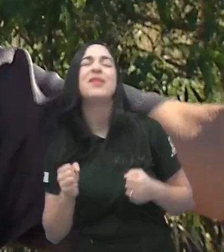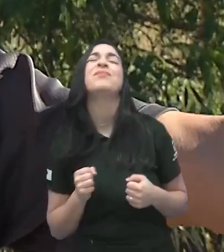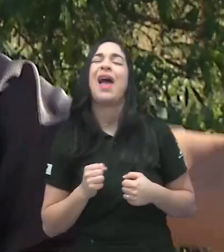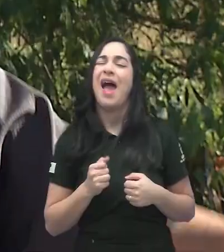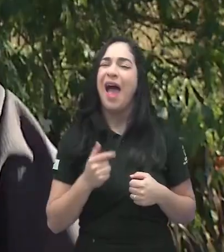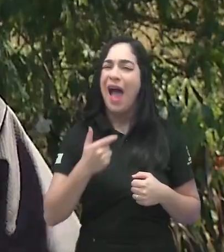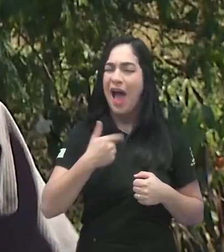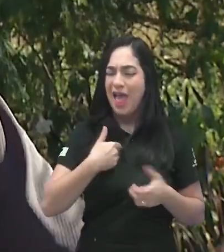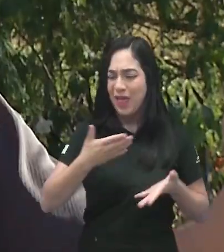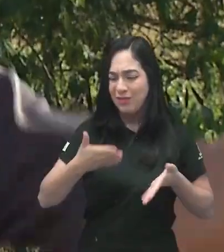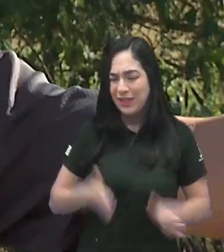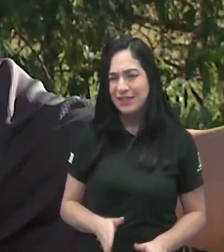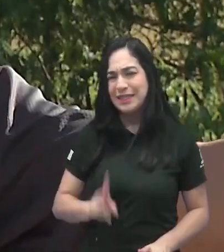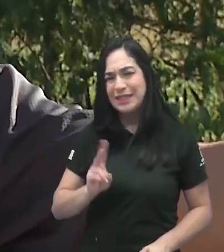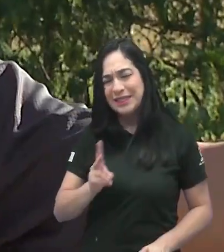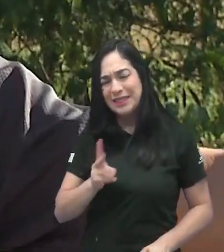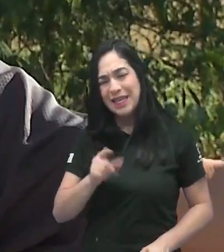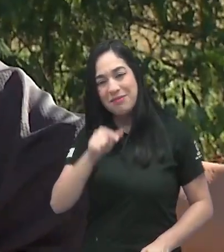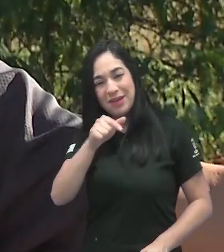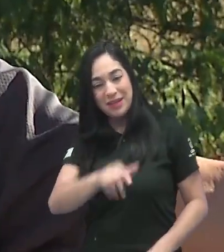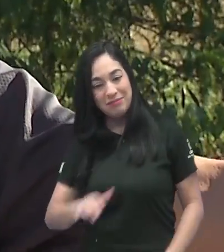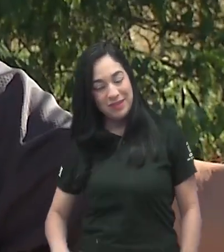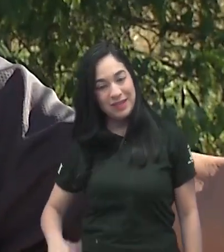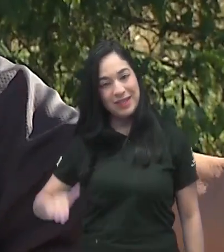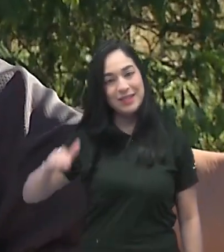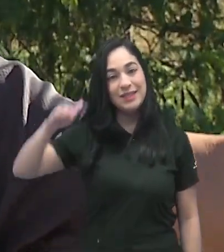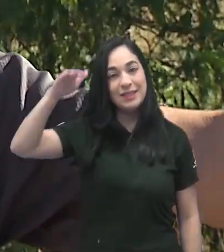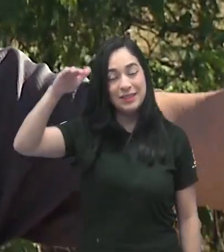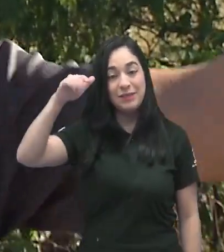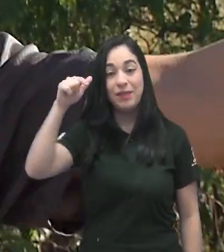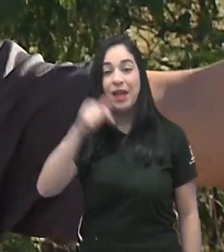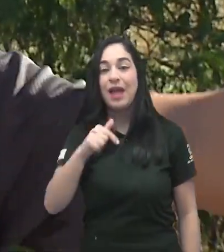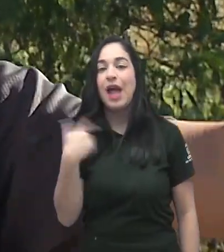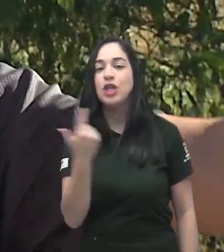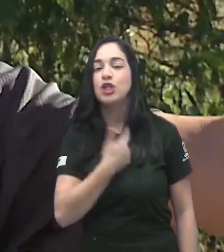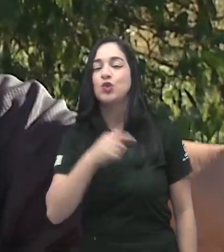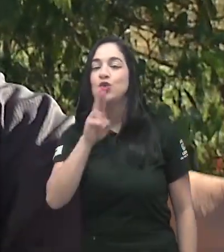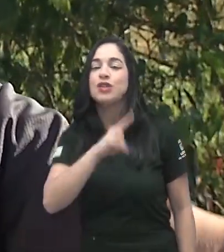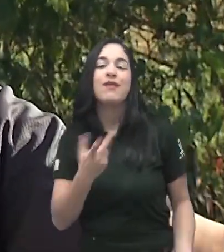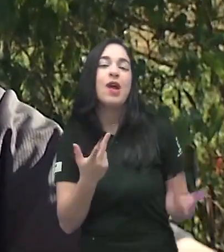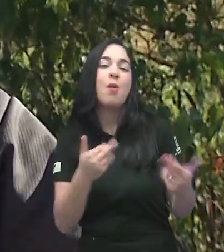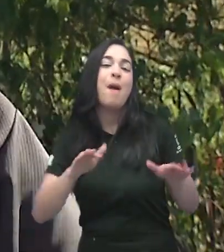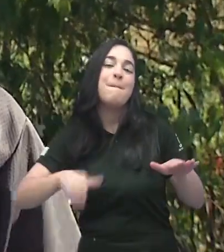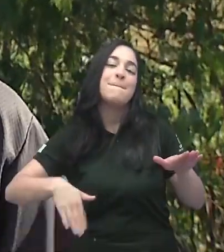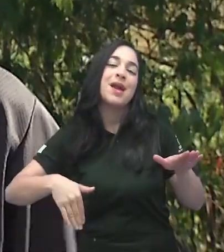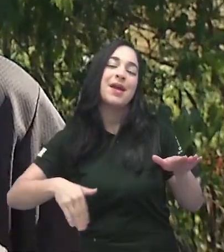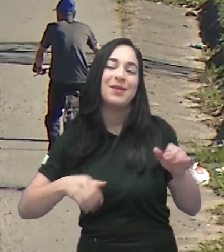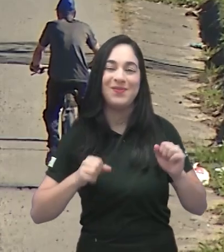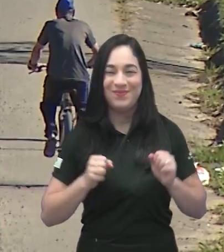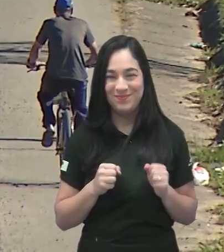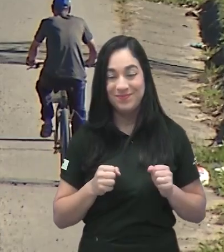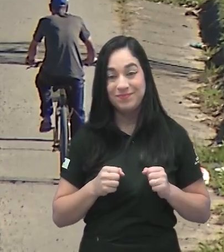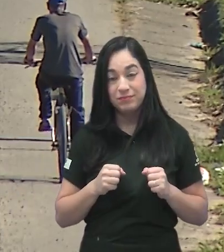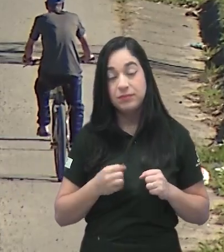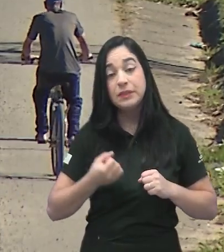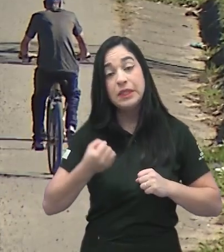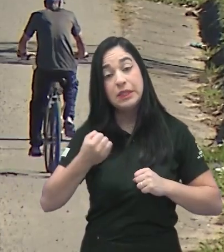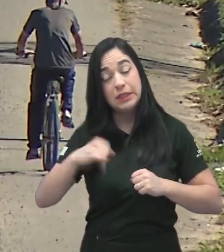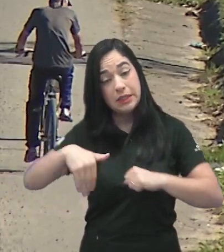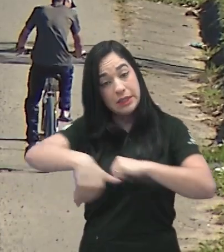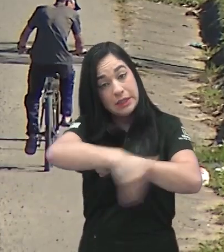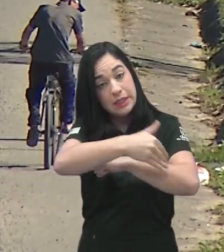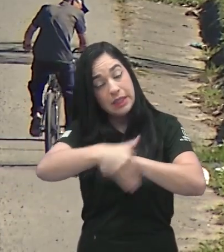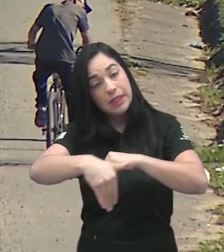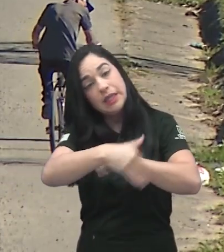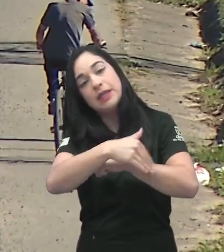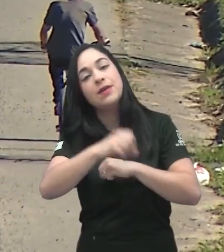que eu fui nascido e criado, né? Que faz divisa com Caçapava e São José dos Campos, mas isso aqui era uma praia pra gente quando era criança, entendeu? Se pela Estrada